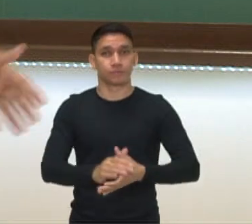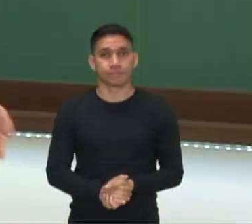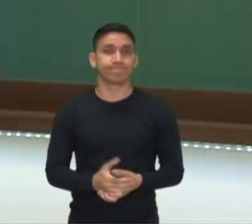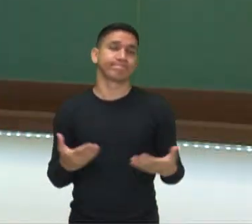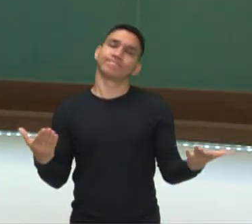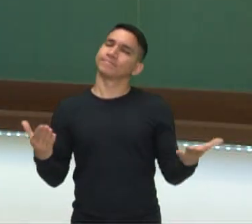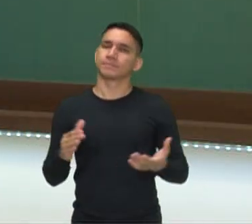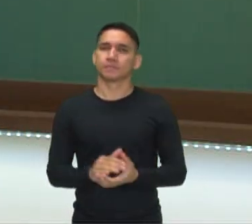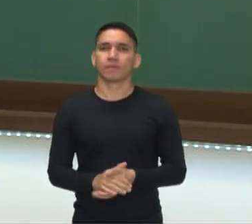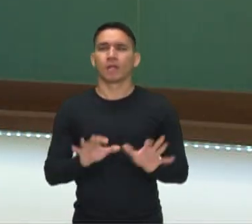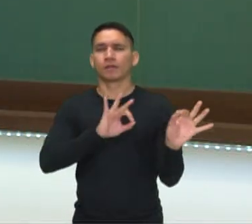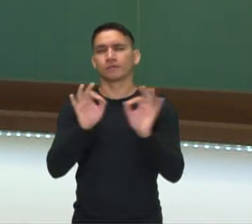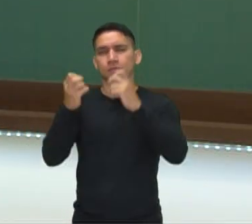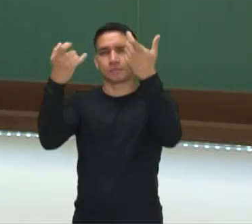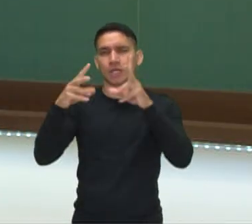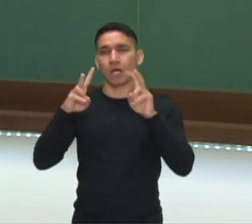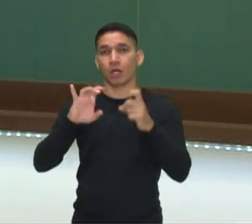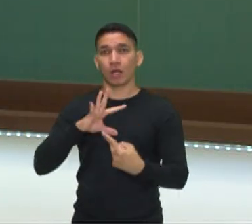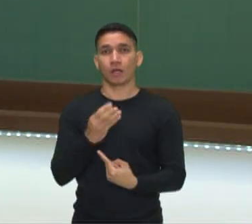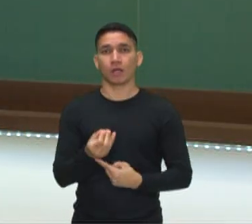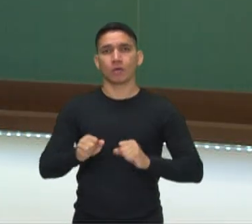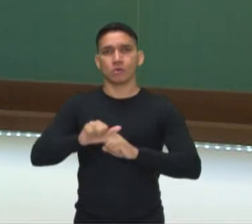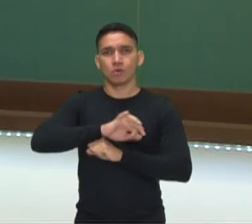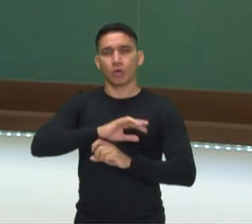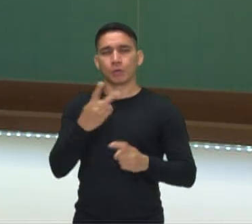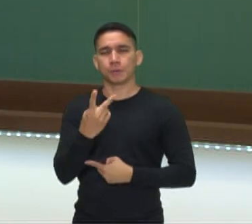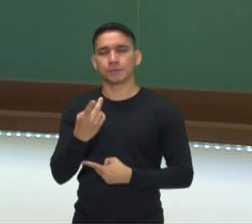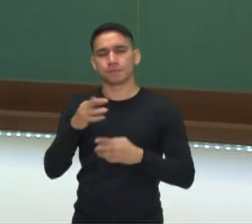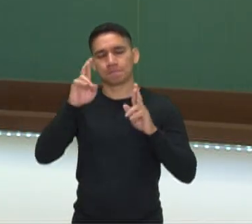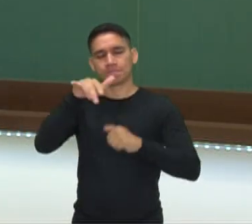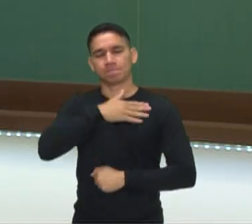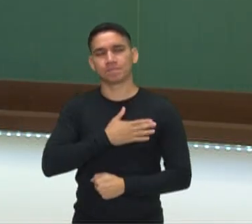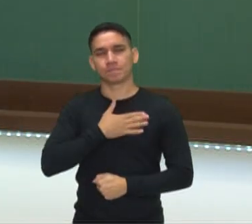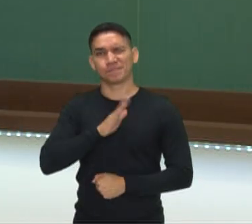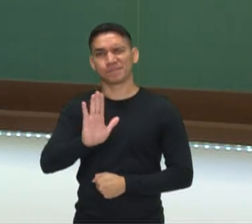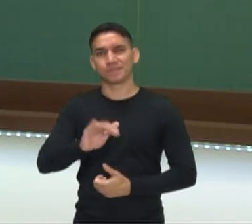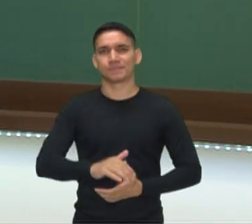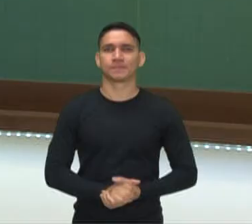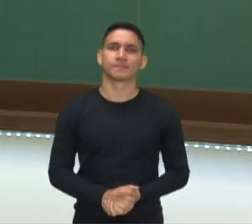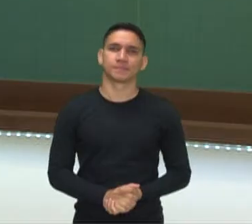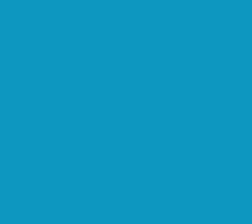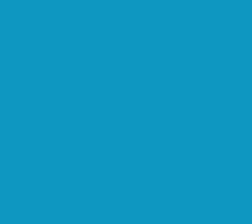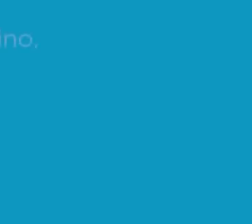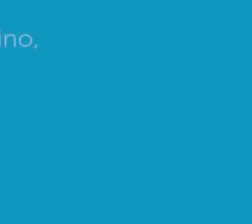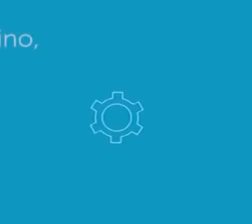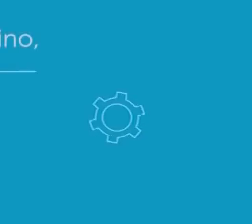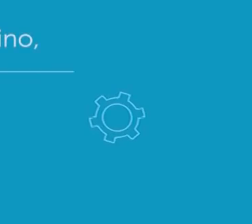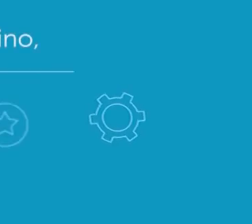Ok, pessoal? Nesse vídeo nós falamos sobre a arte romana, parte 2. Espero que vocês tenham gostado. Até breve.